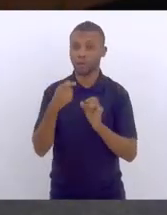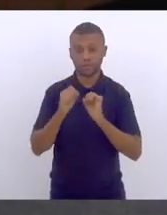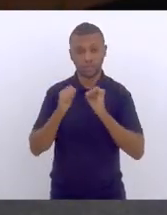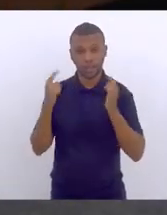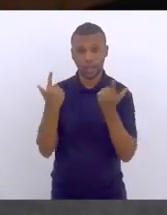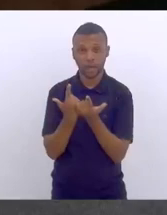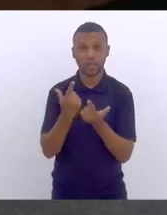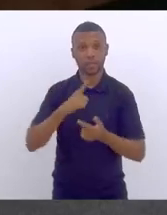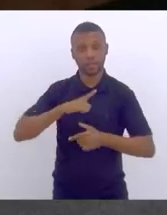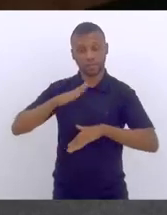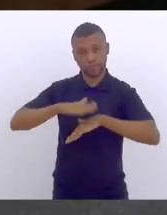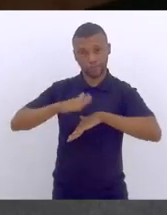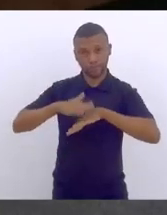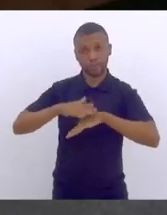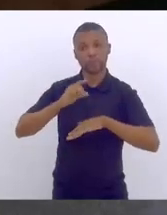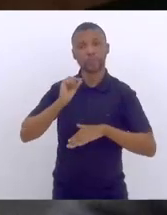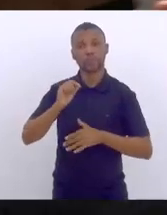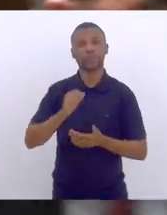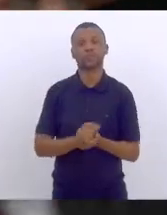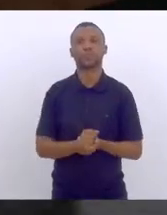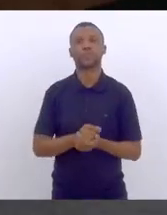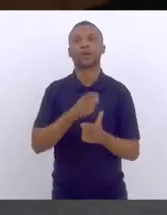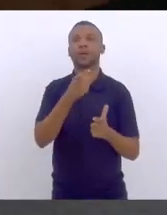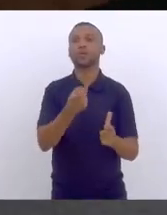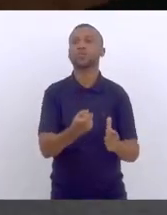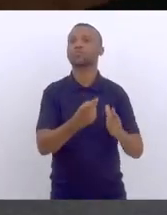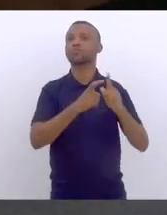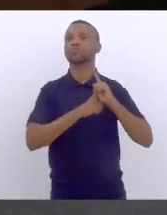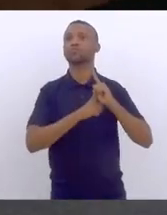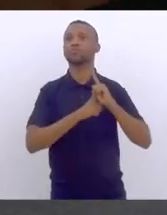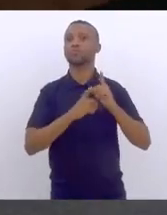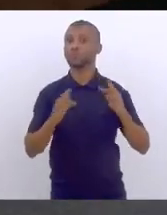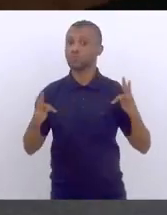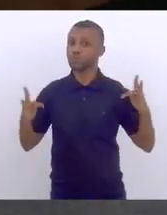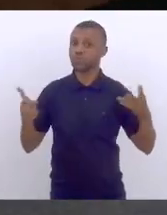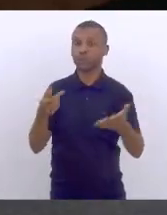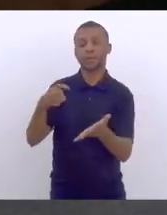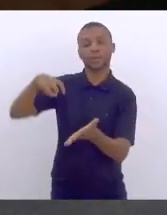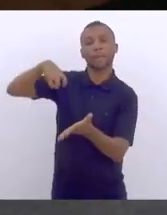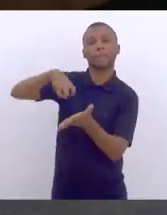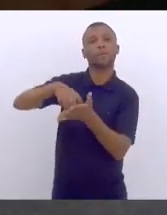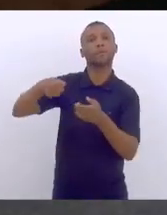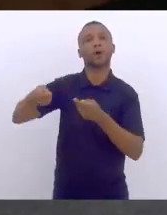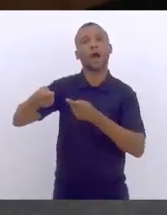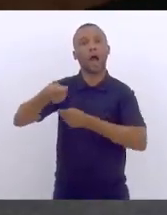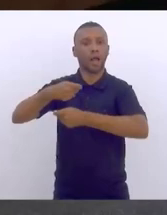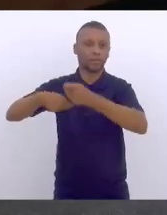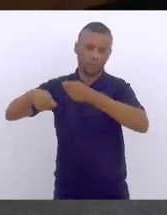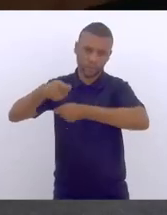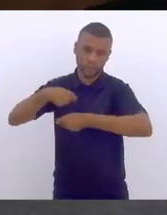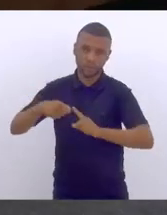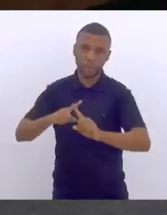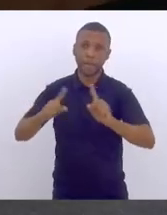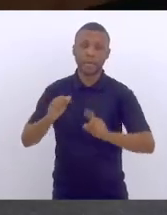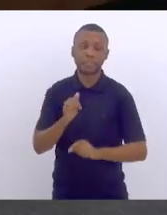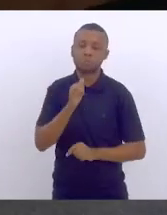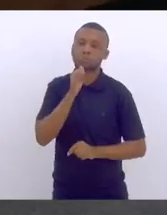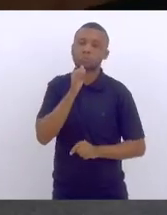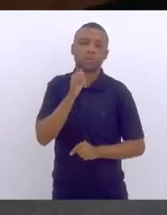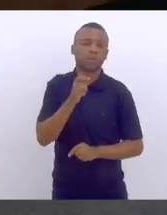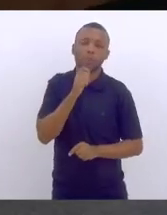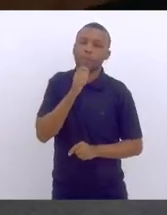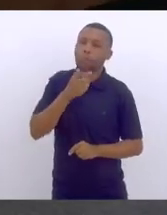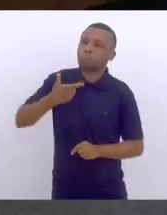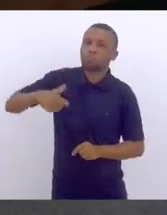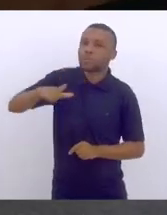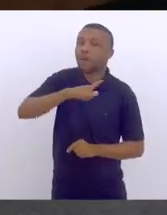poder de sustar todas as punições administrativas, mas, infelizmente, não temos o